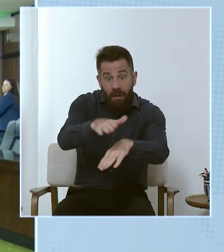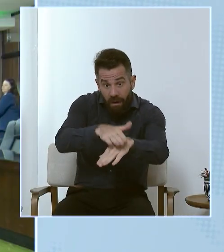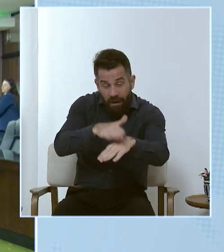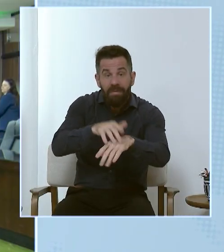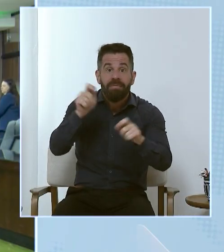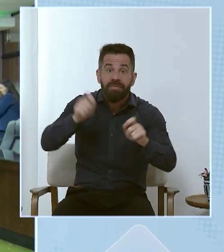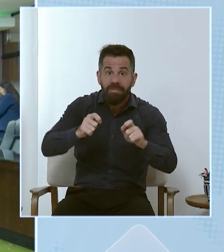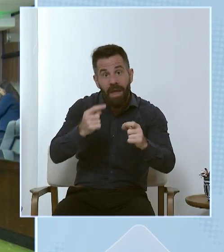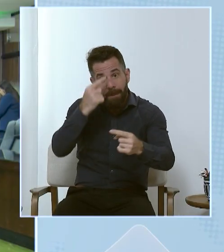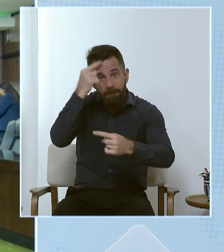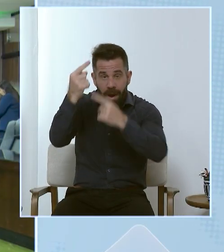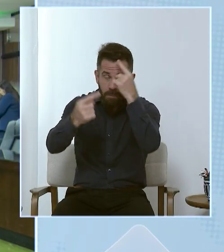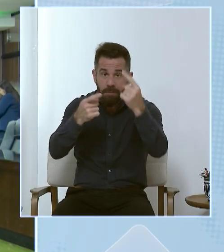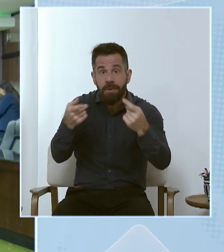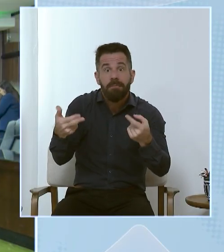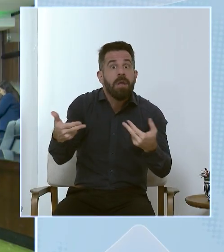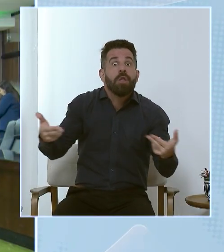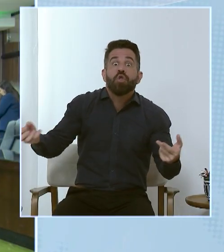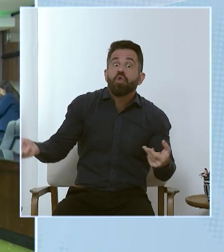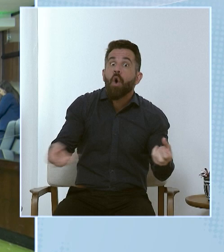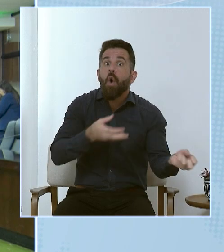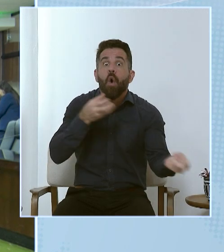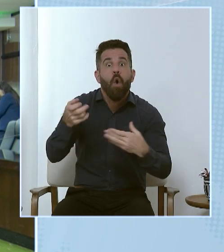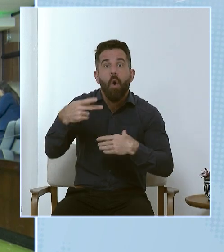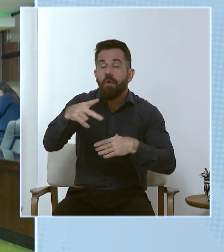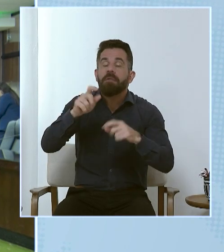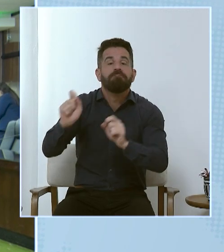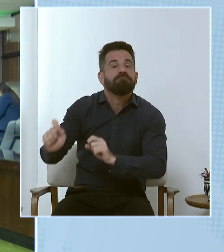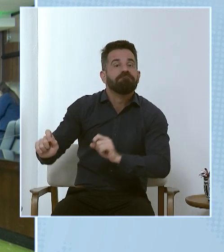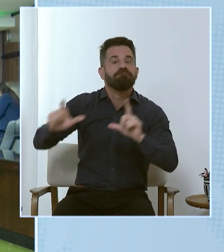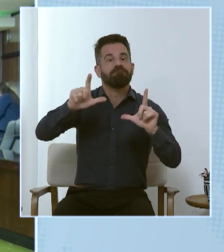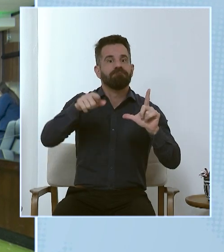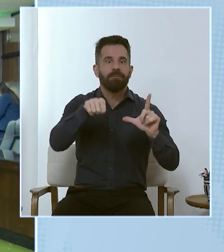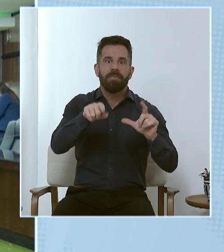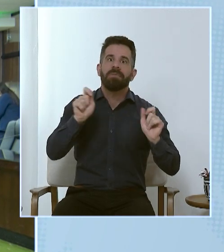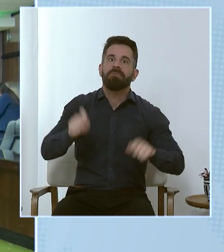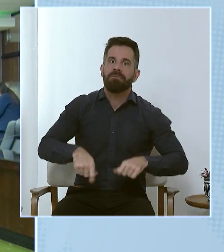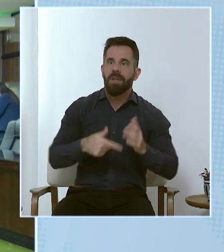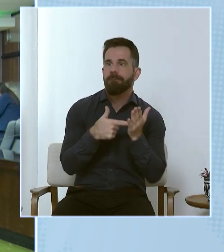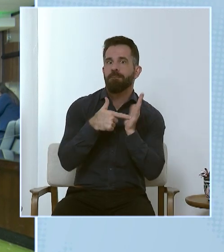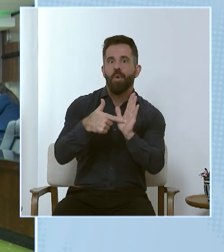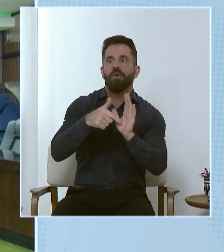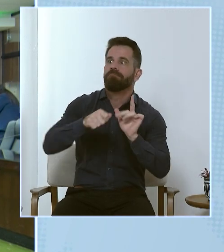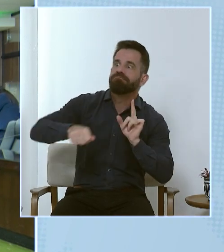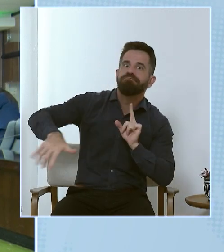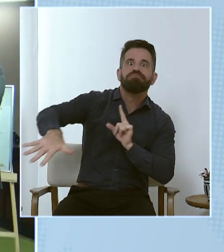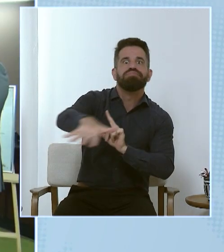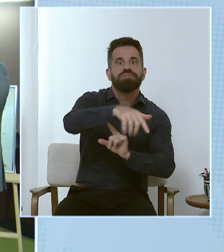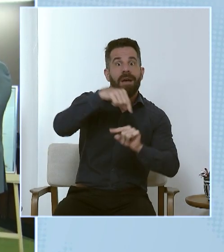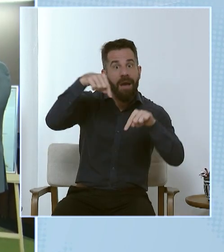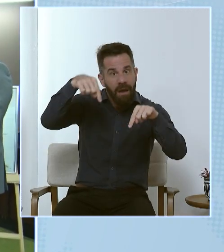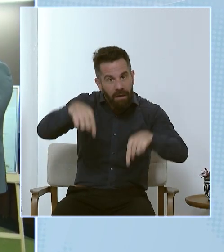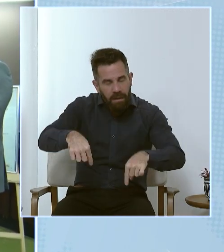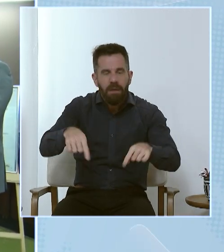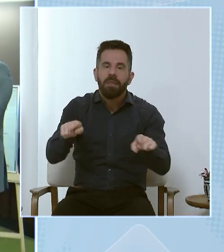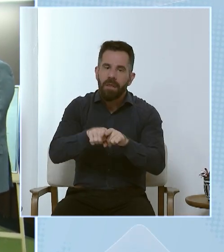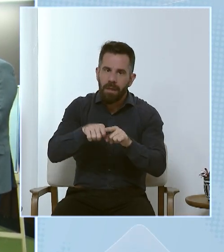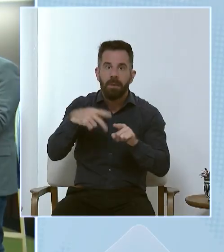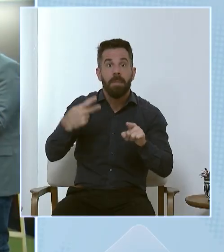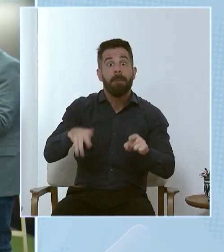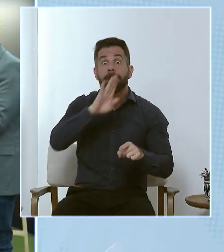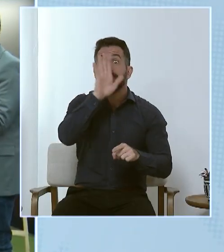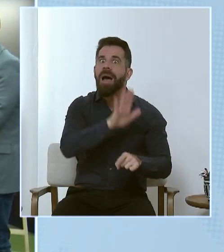produzir o seu próprio conteúdo e aparecer tanto localmente, né, do cidadão para o cidadão, quanto para o Brasil inteiro.